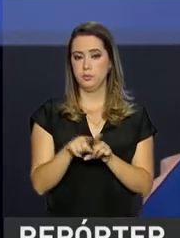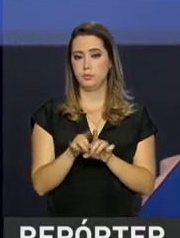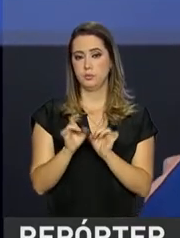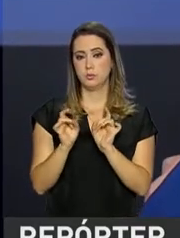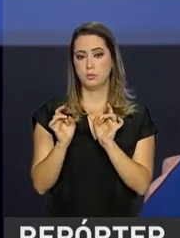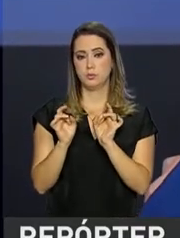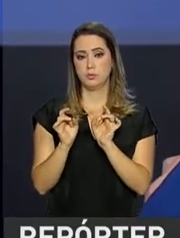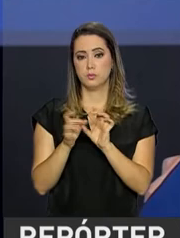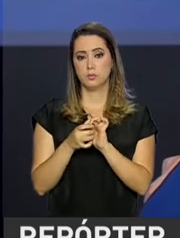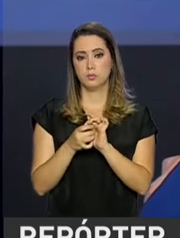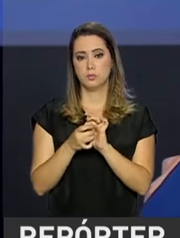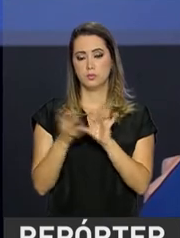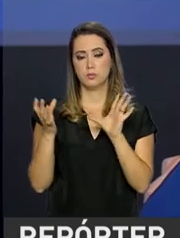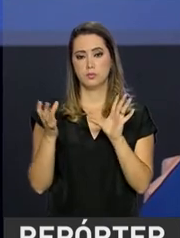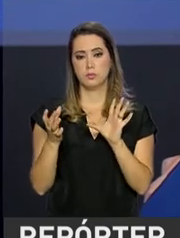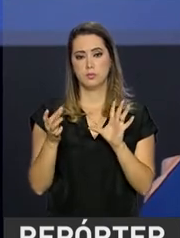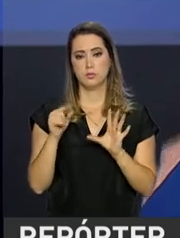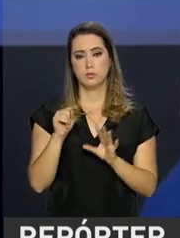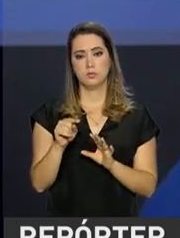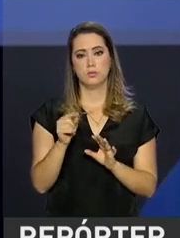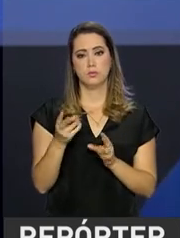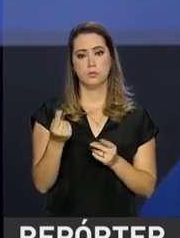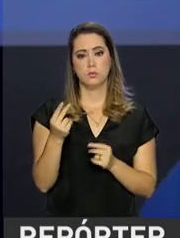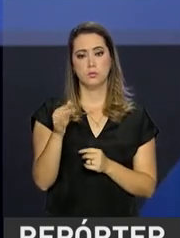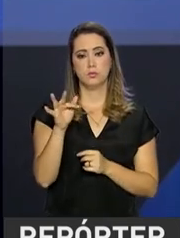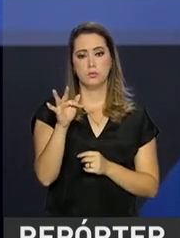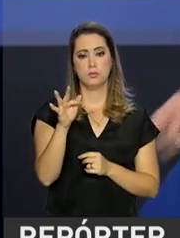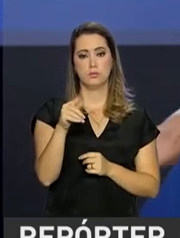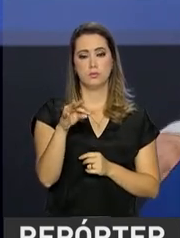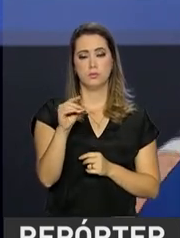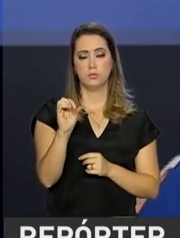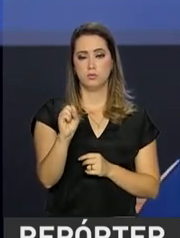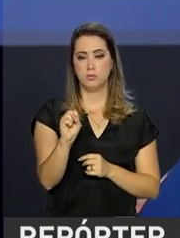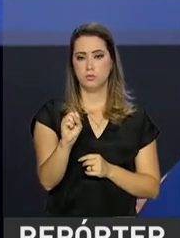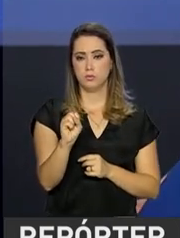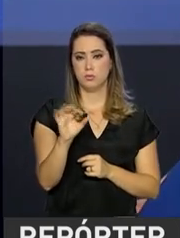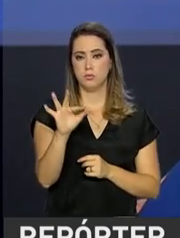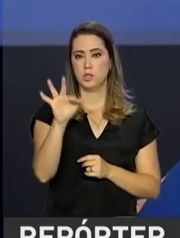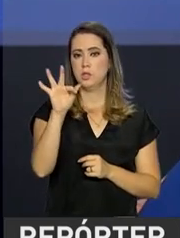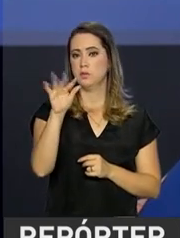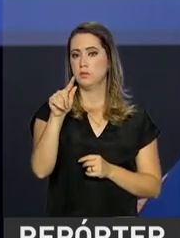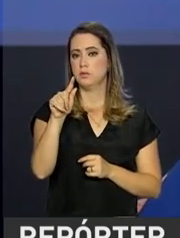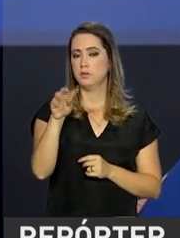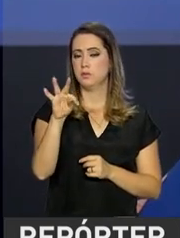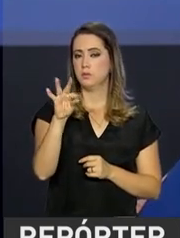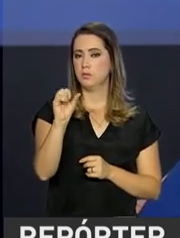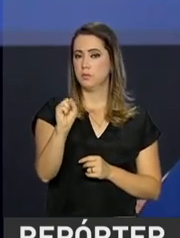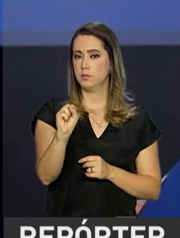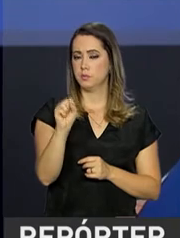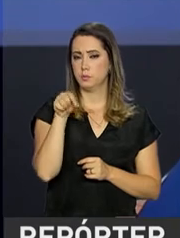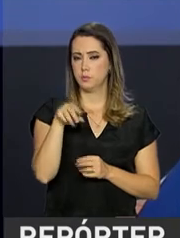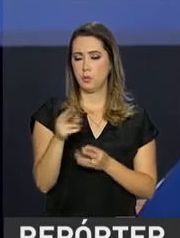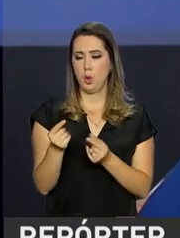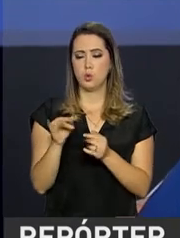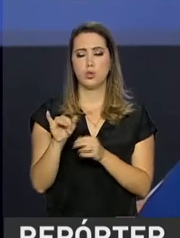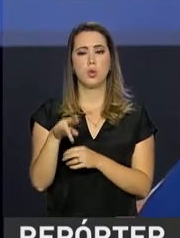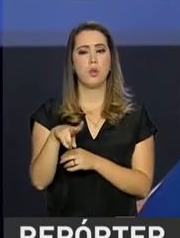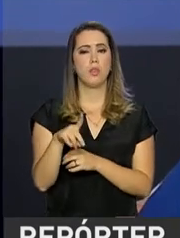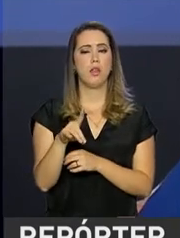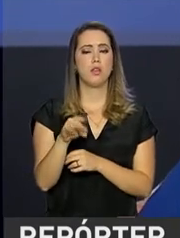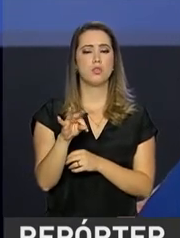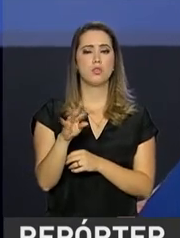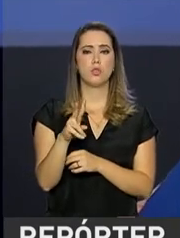uma liberação do fundo de garantia por tempo de serviço as chamadas contas inativas